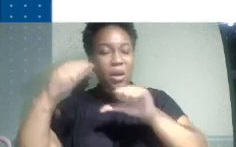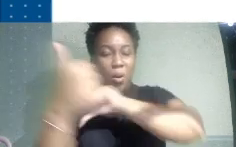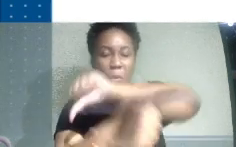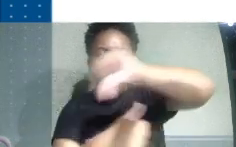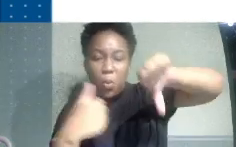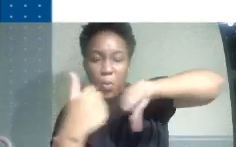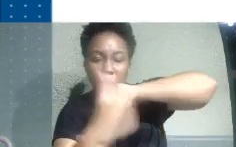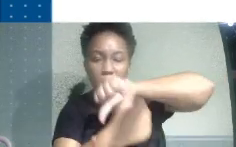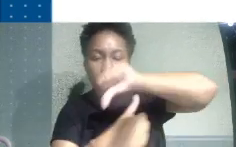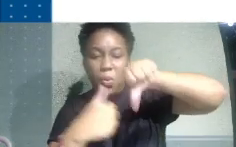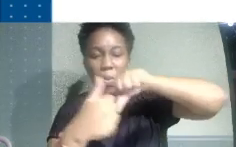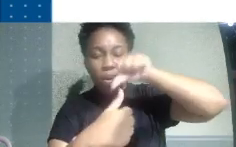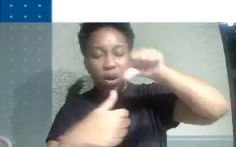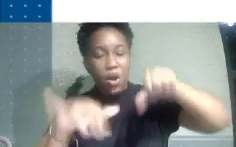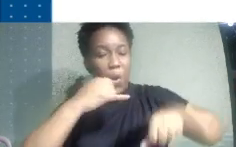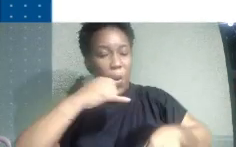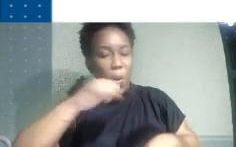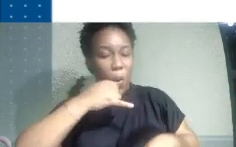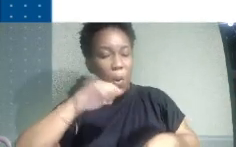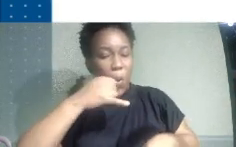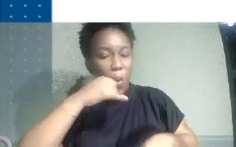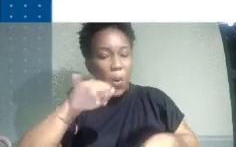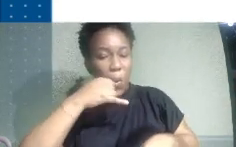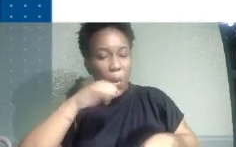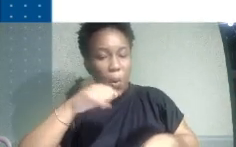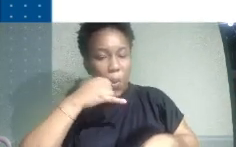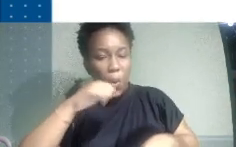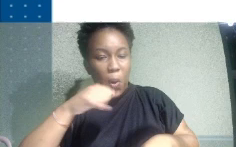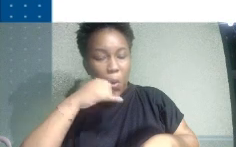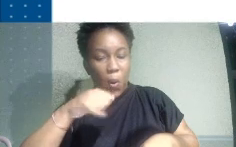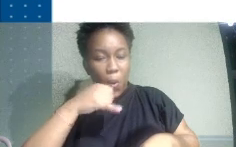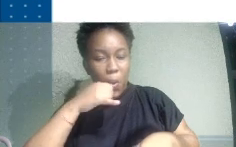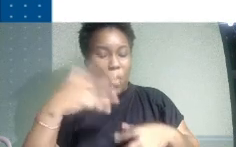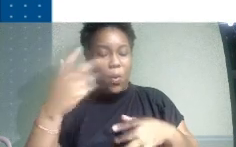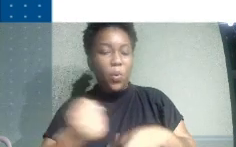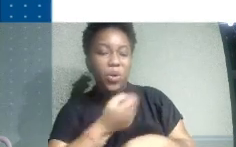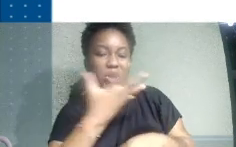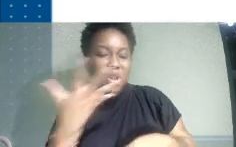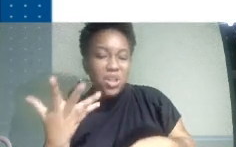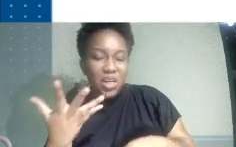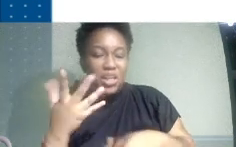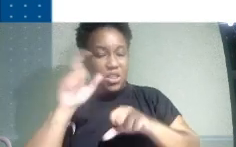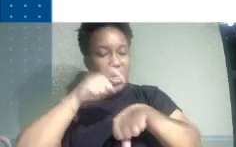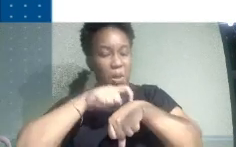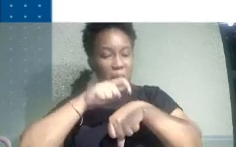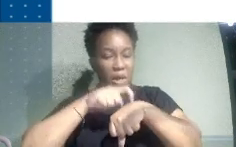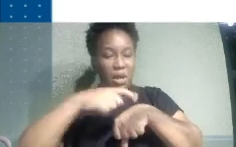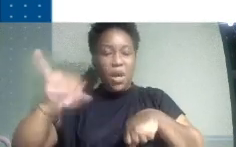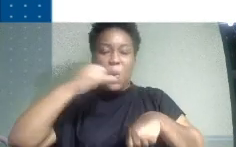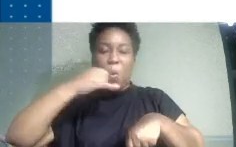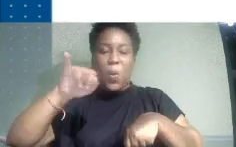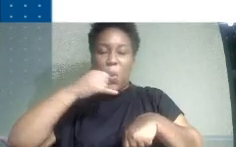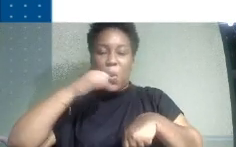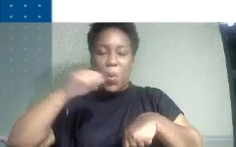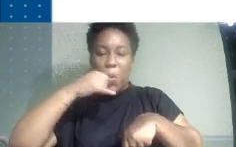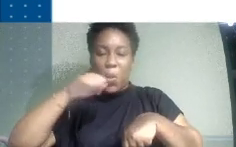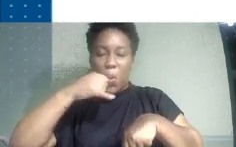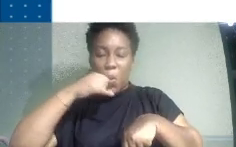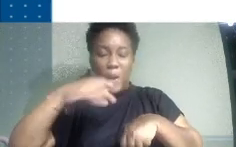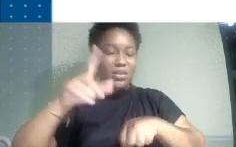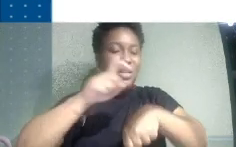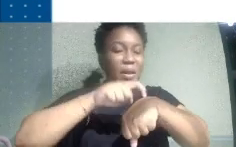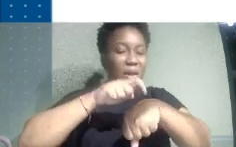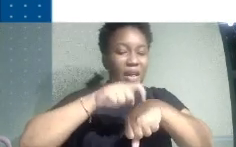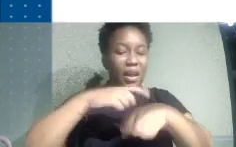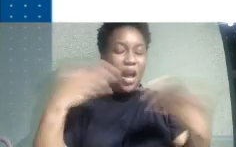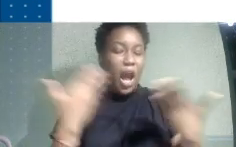em outro tipo de energia por unidade de tempo. Então nós estamos trabalhando com energia por unidade de tempo. Dá